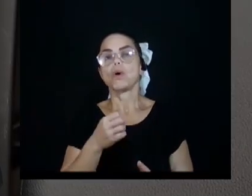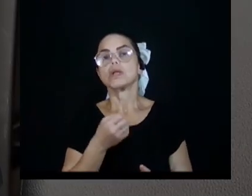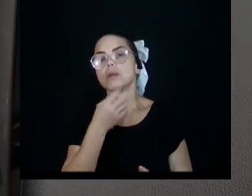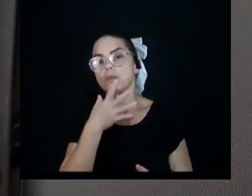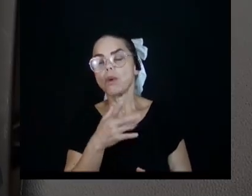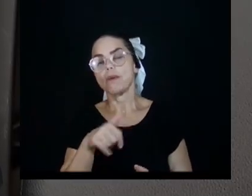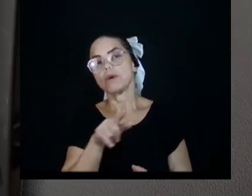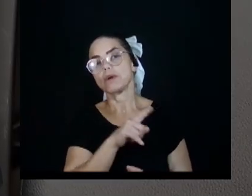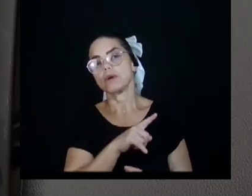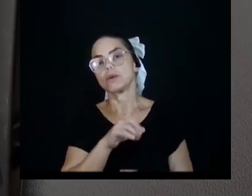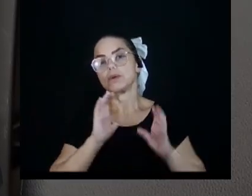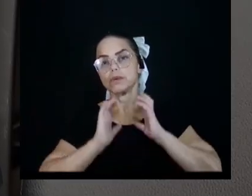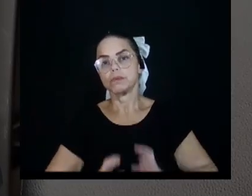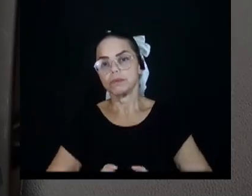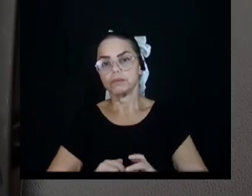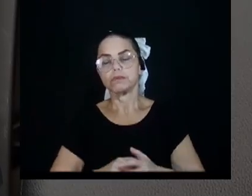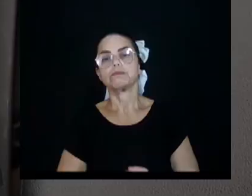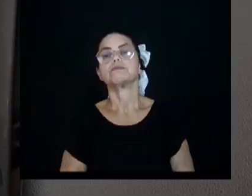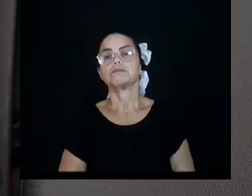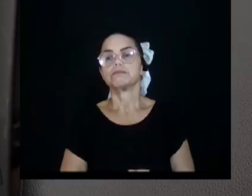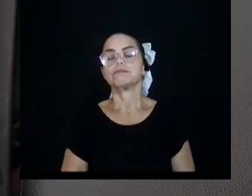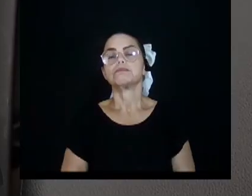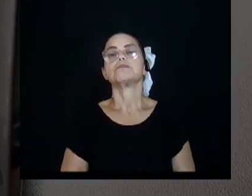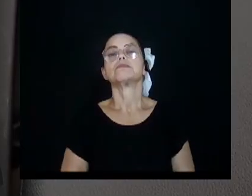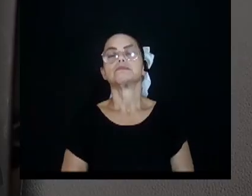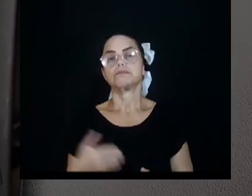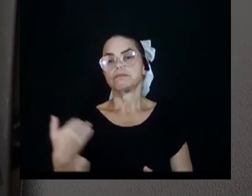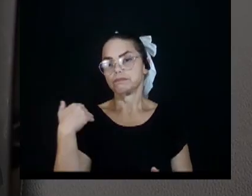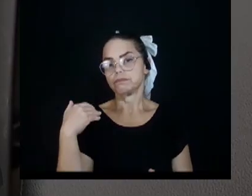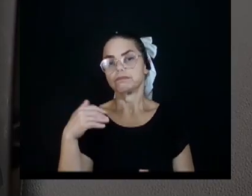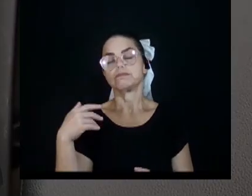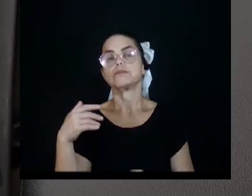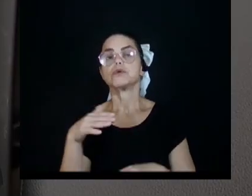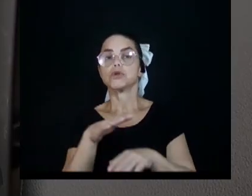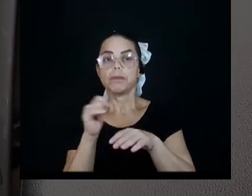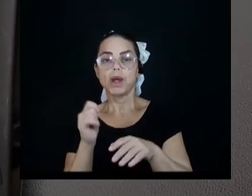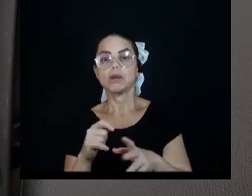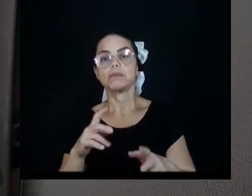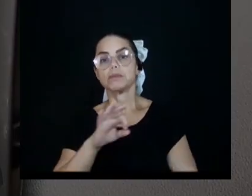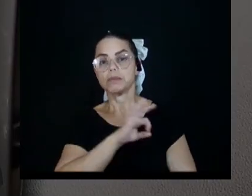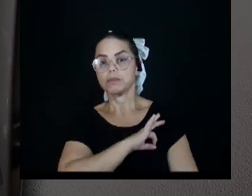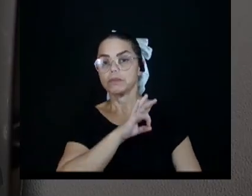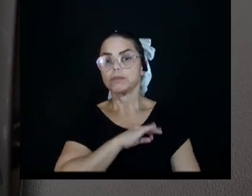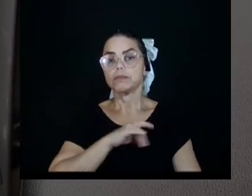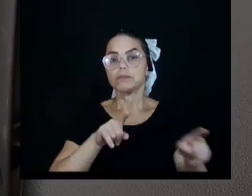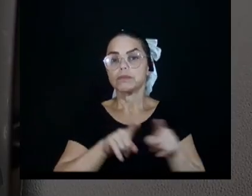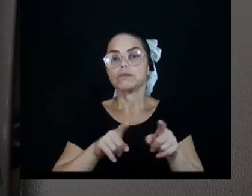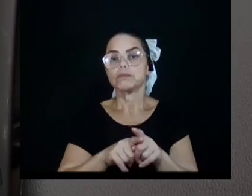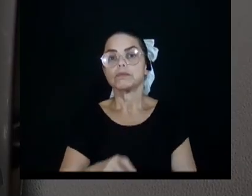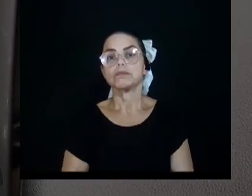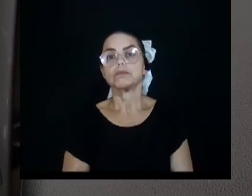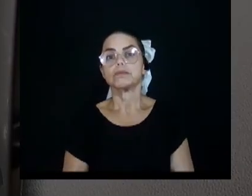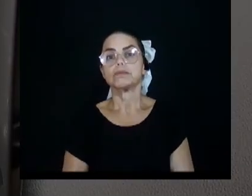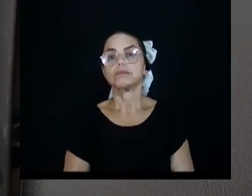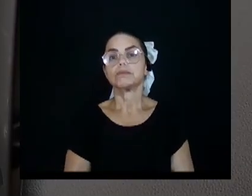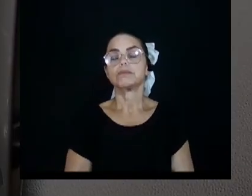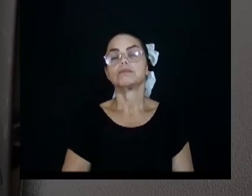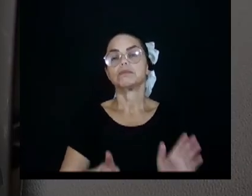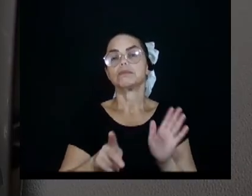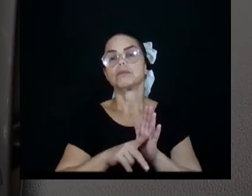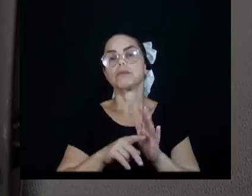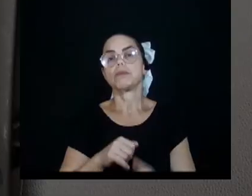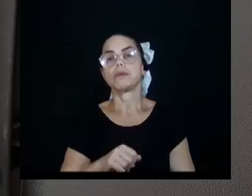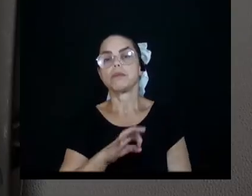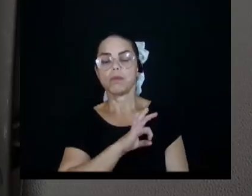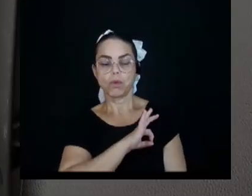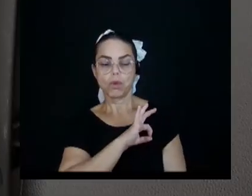que eventualmente é abordado pela polícia, mas é também um benefício para a própria polícia. Isso